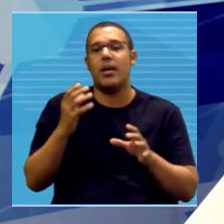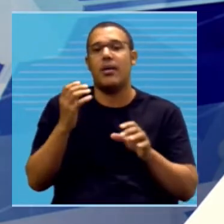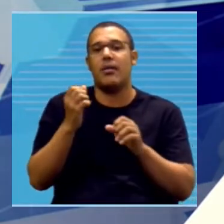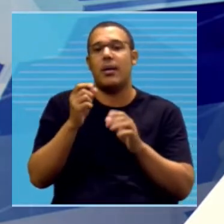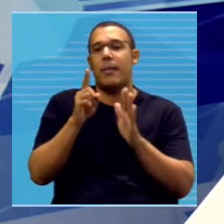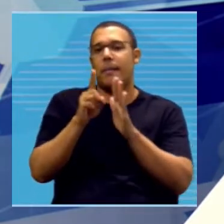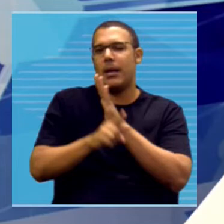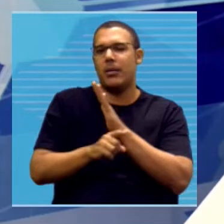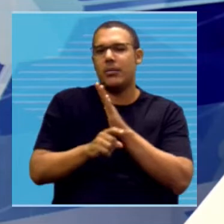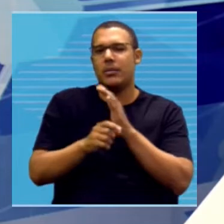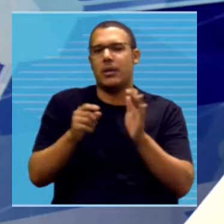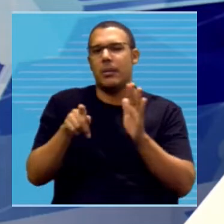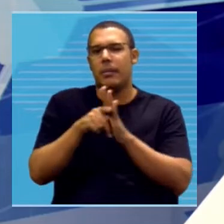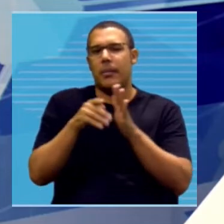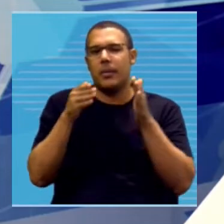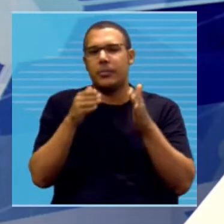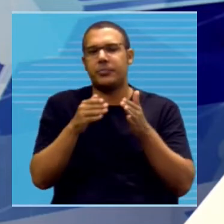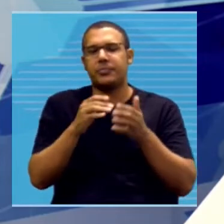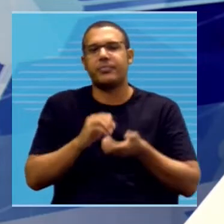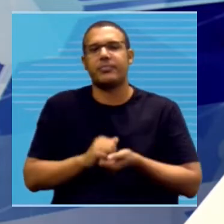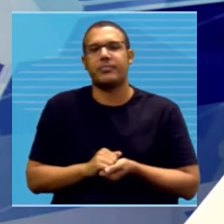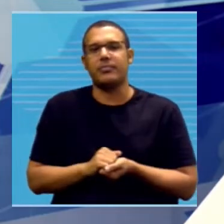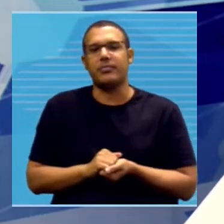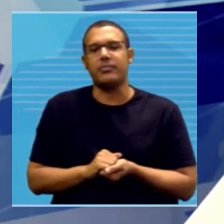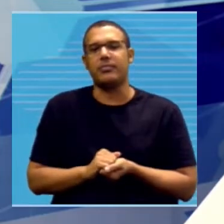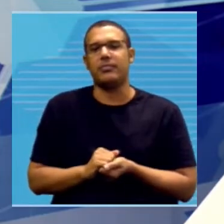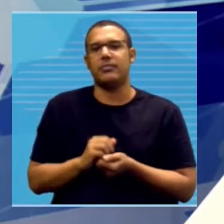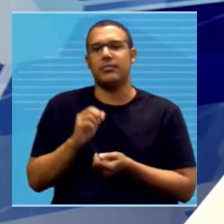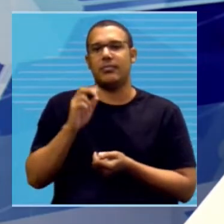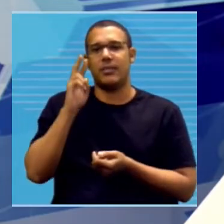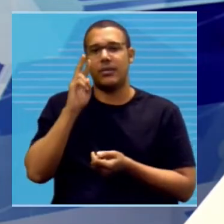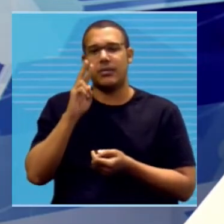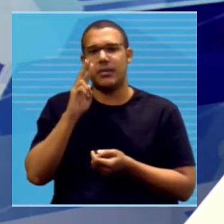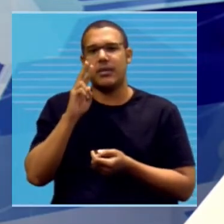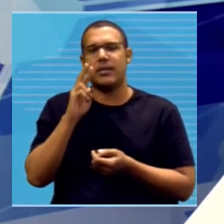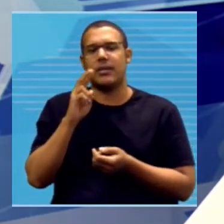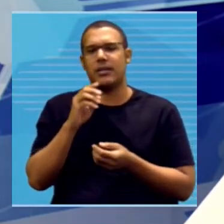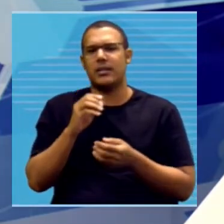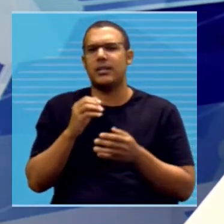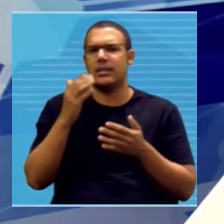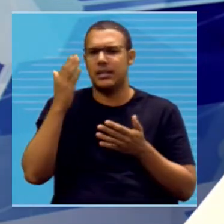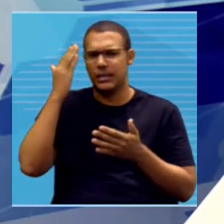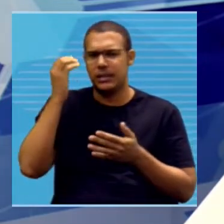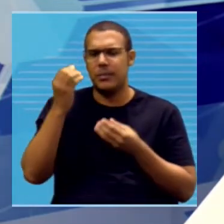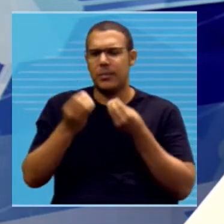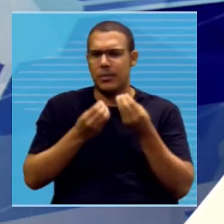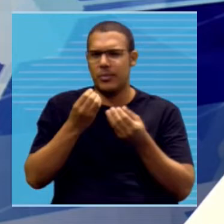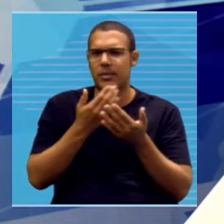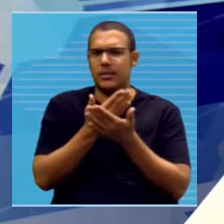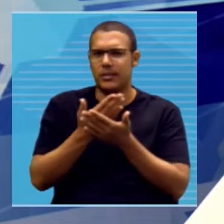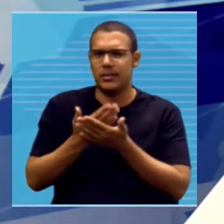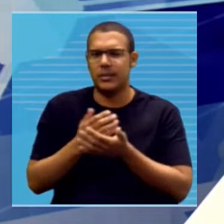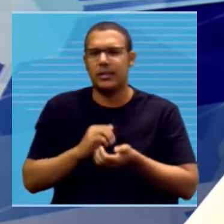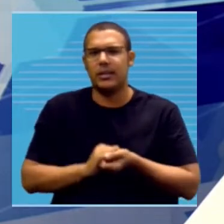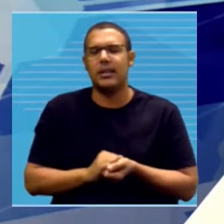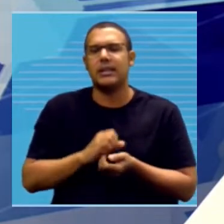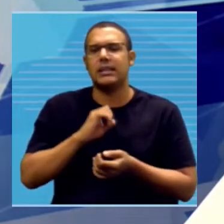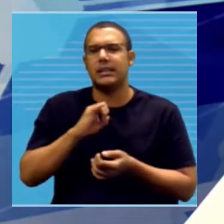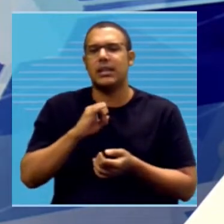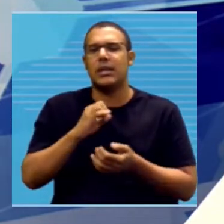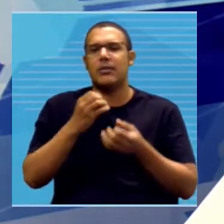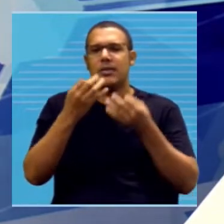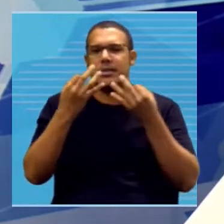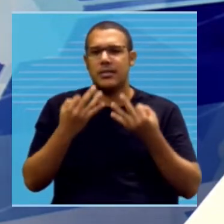específicas você que está acompanhando a nossa aula neste exato momento você já sabe como é que funciona a sistemática e se não sabe eu vou explicar